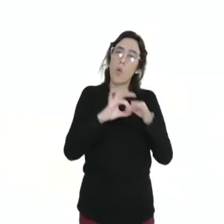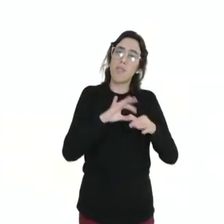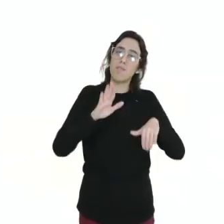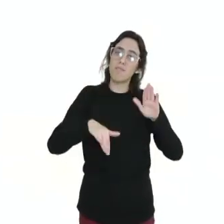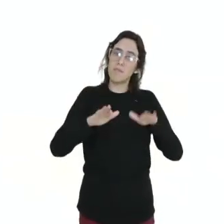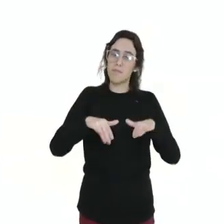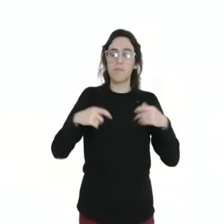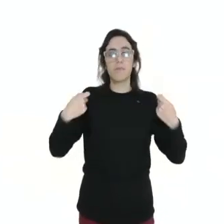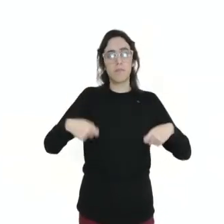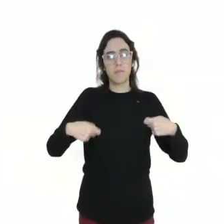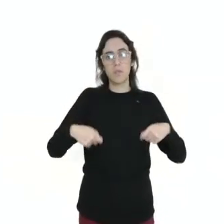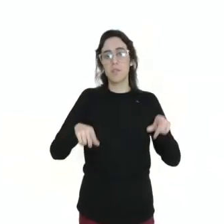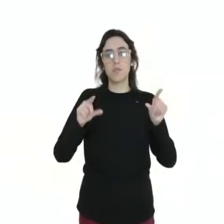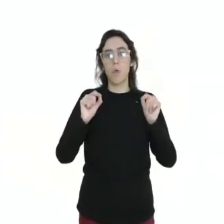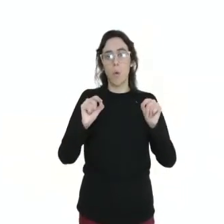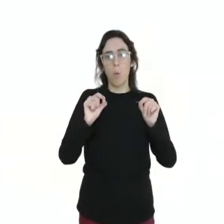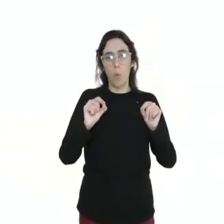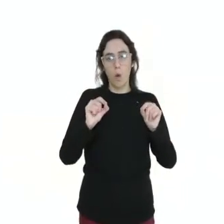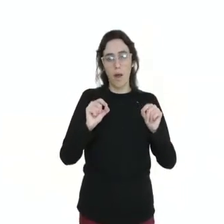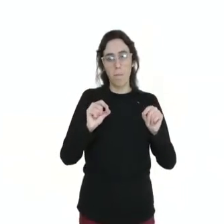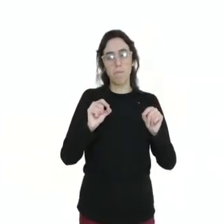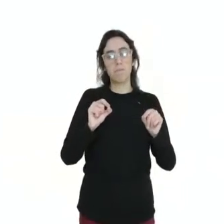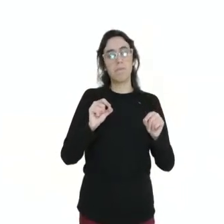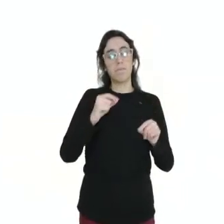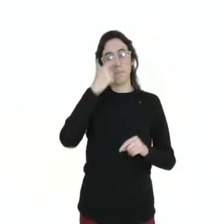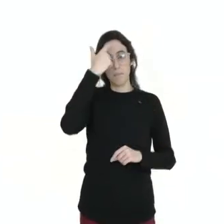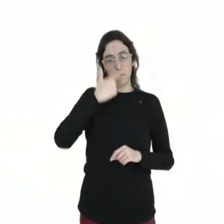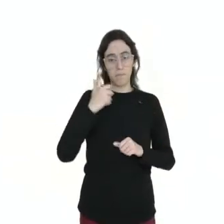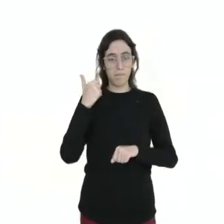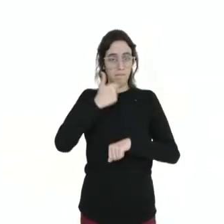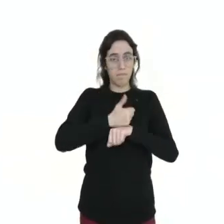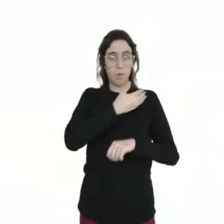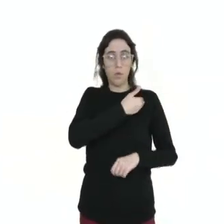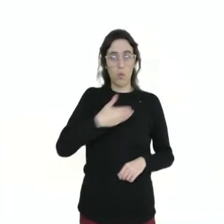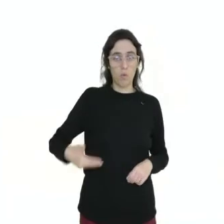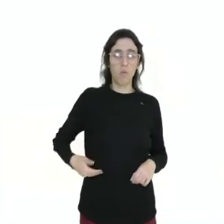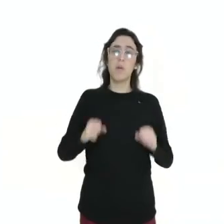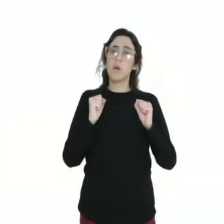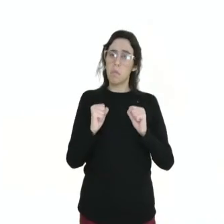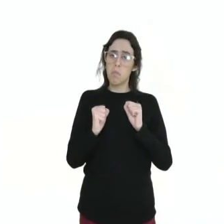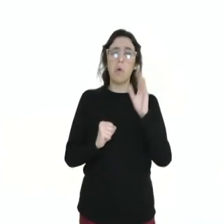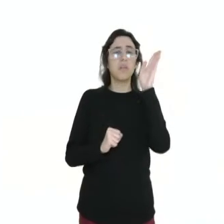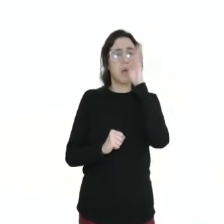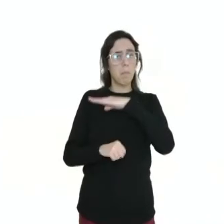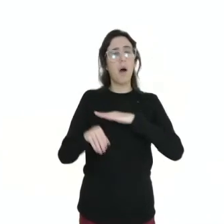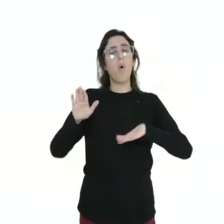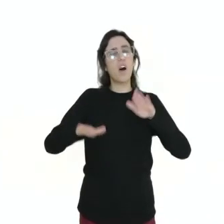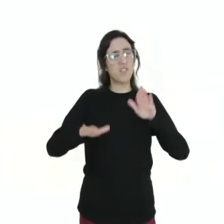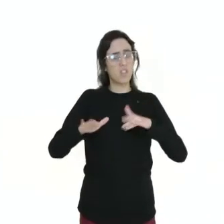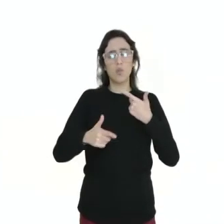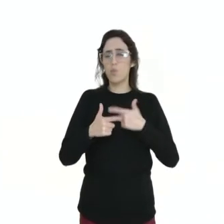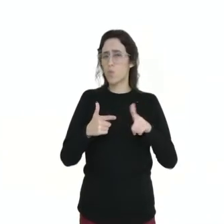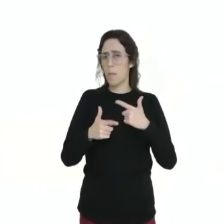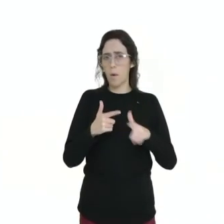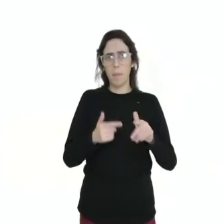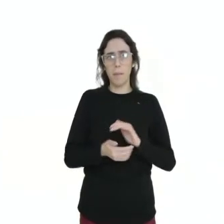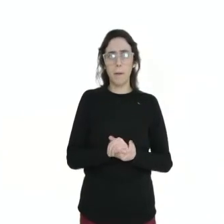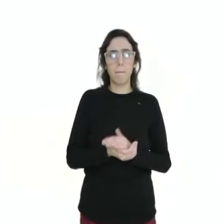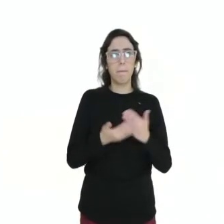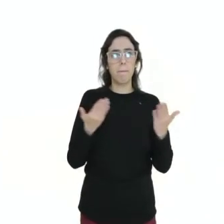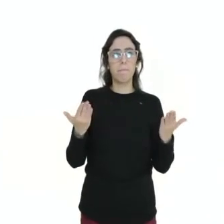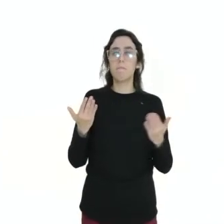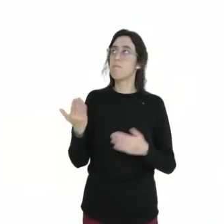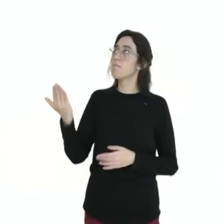basicamente a ideia de que o governante pode ser mal se necessário, tá? Os conceitos de